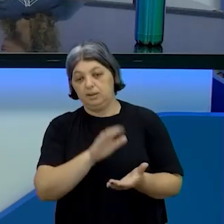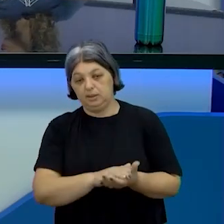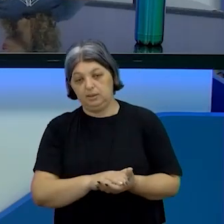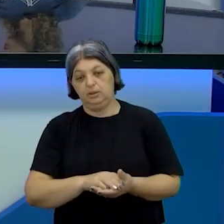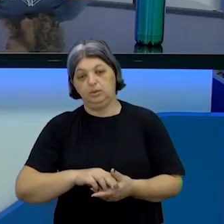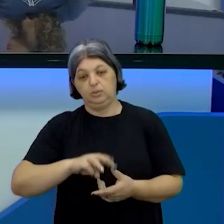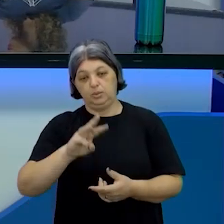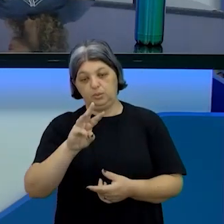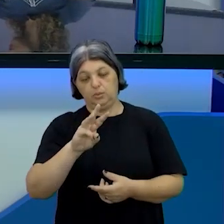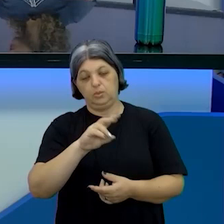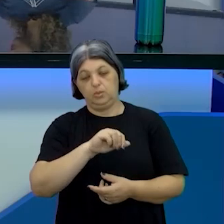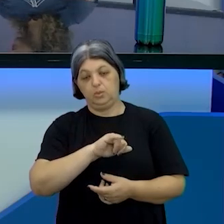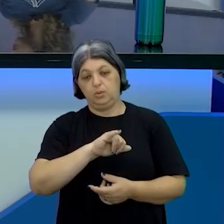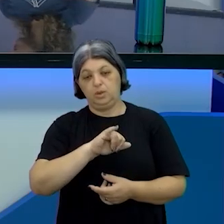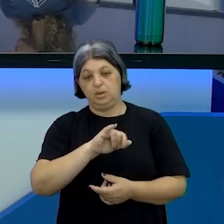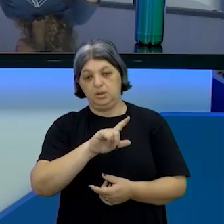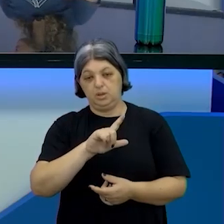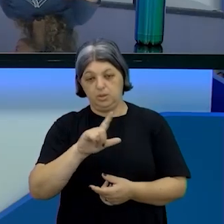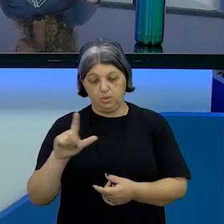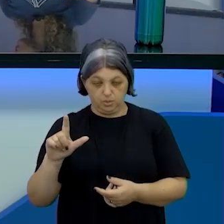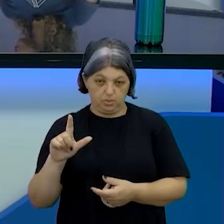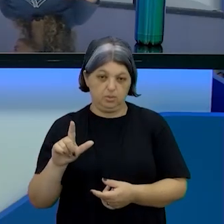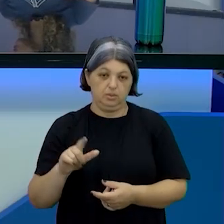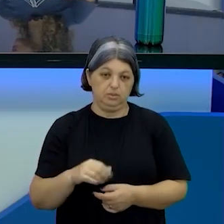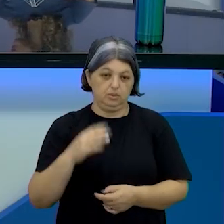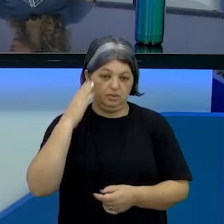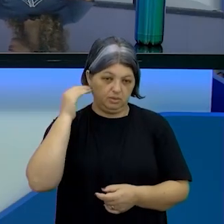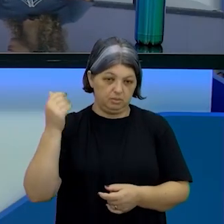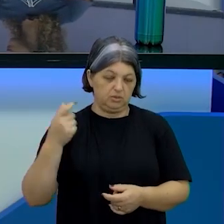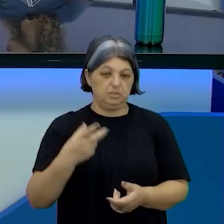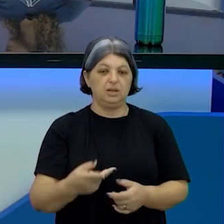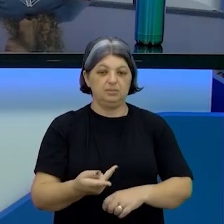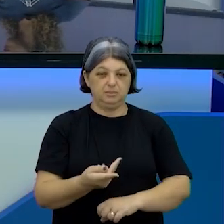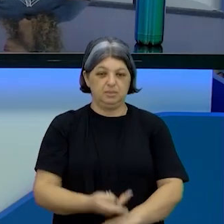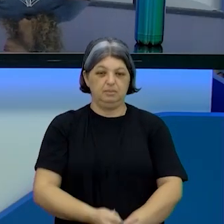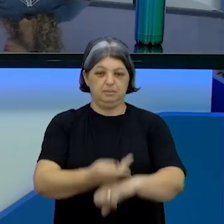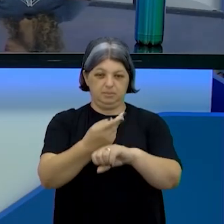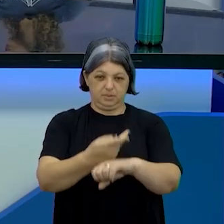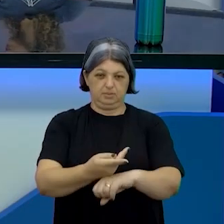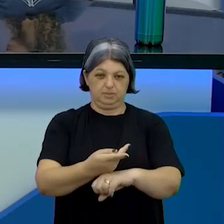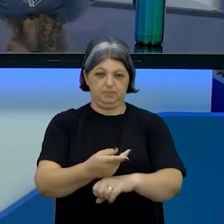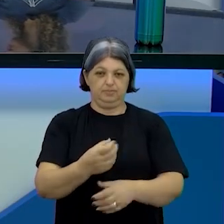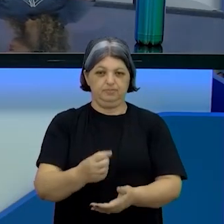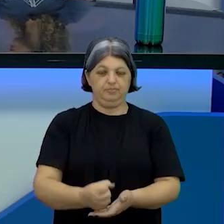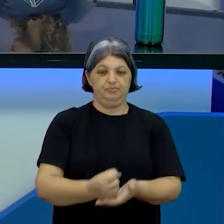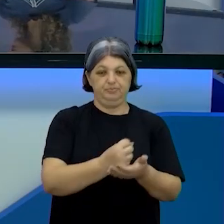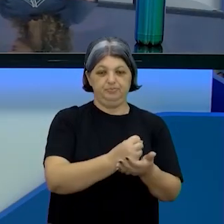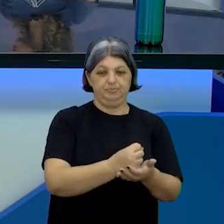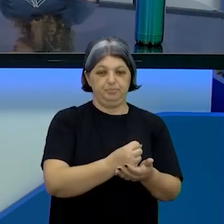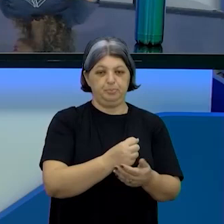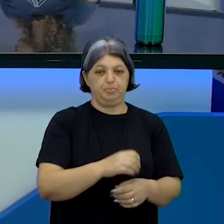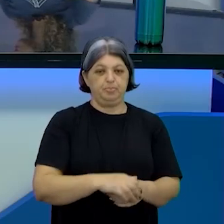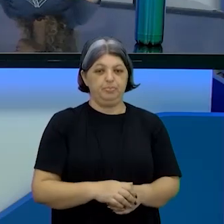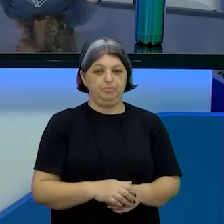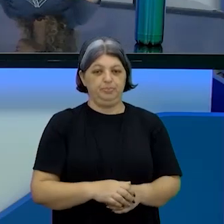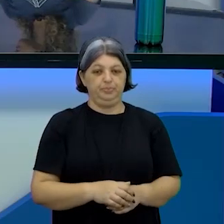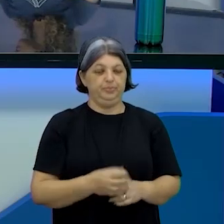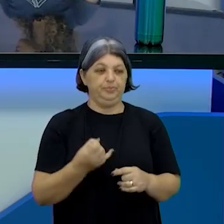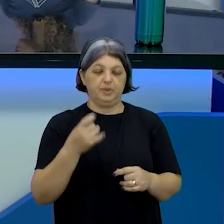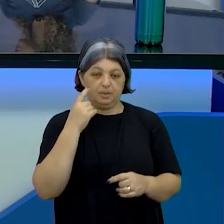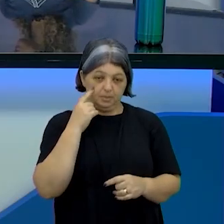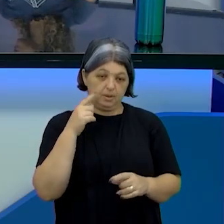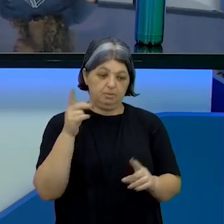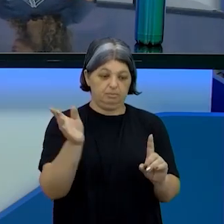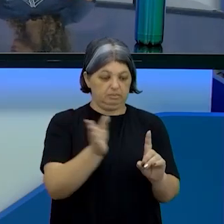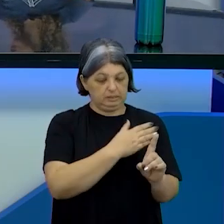tem todo um, sabe? Porque se isso acontece aqui no Brasil, na entrega do troféu à imprensa, se o Fábio Assunção levanta e dá um tapa na cara do Porchat, acabou a